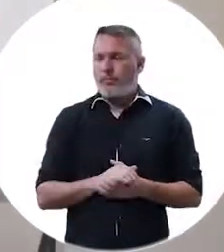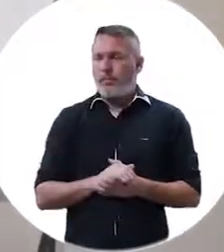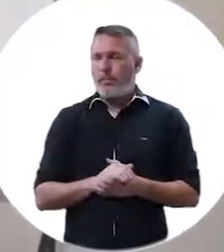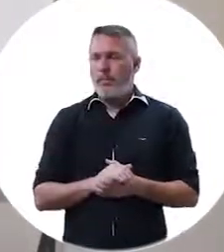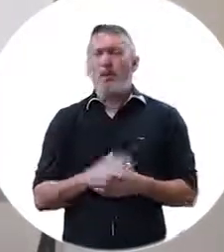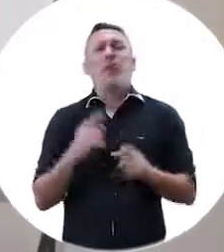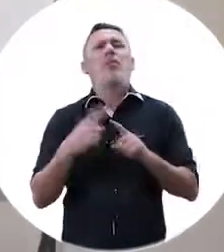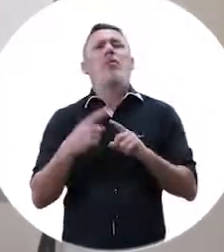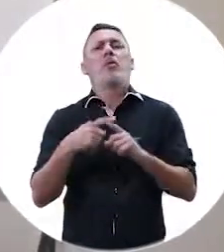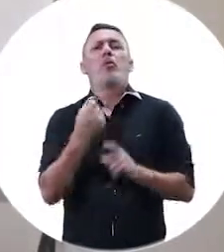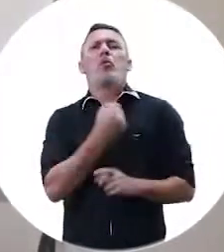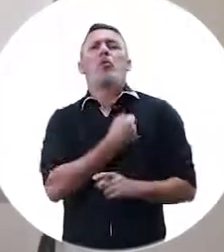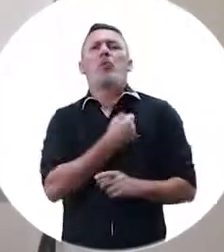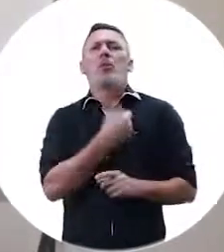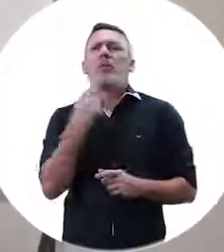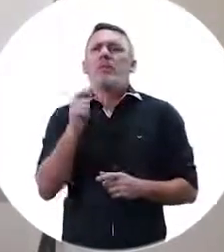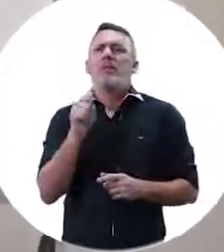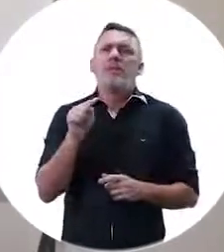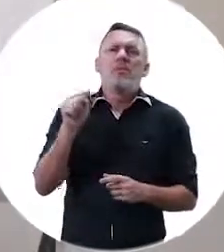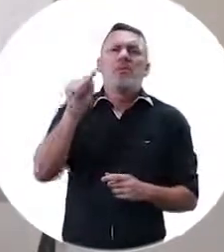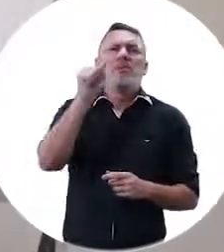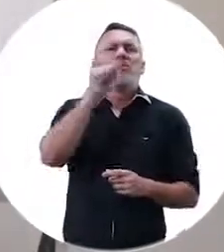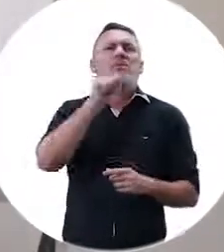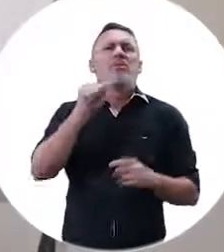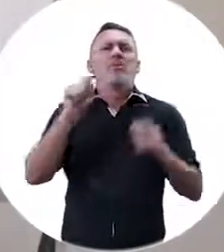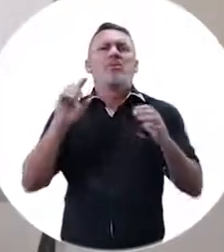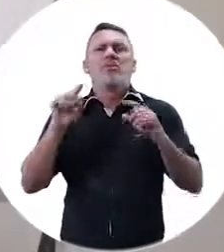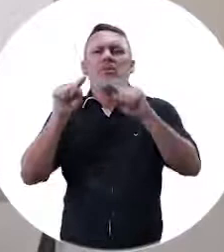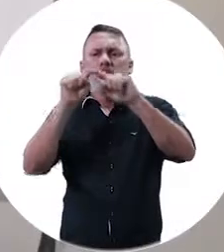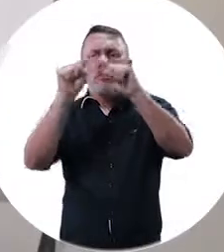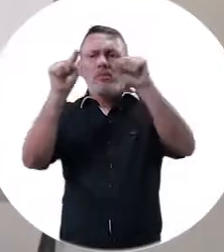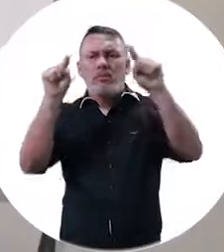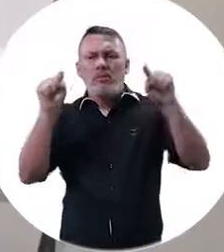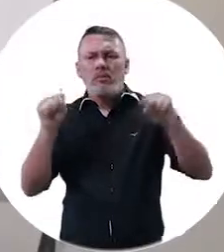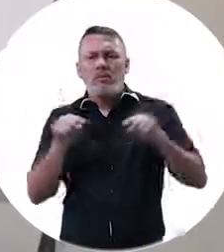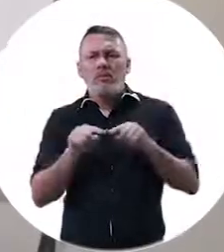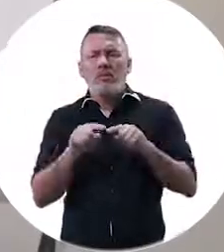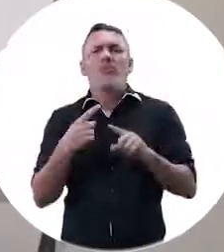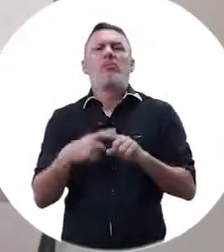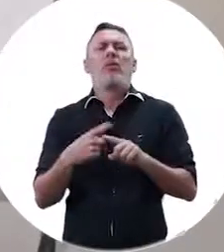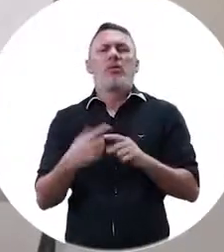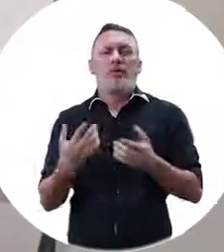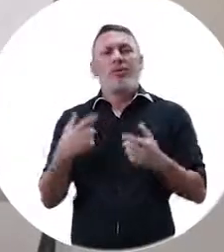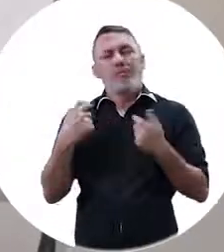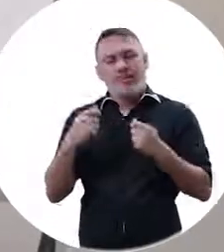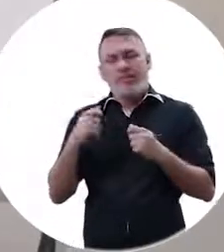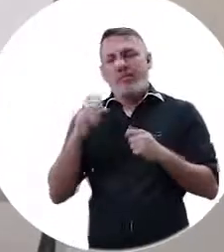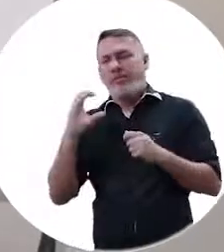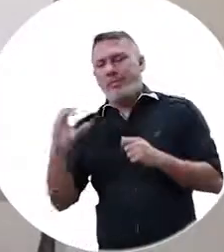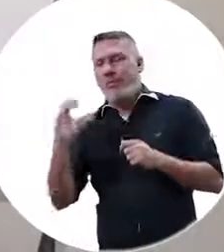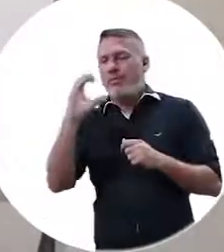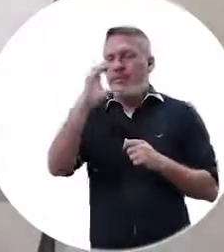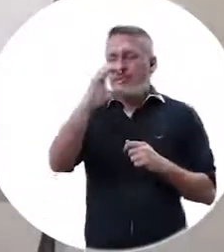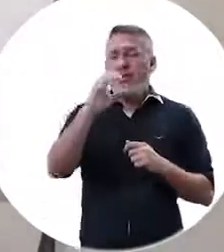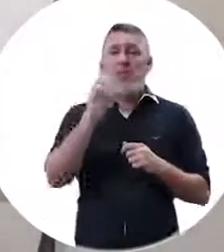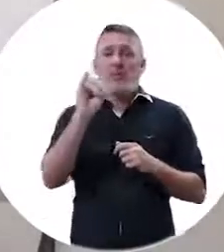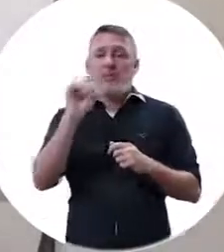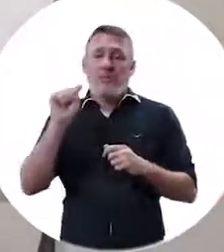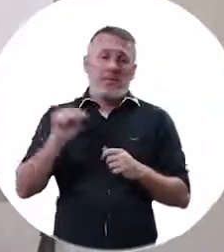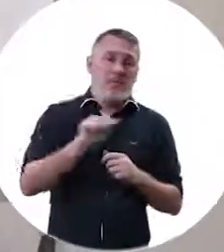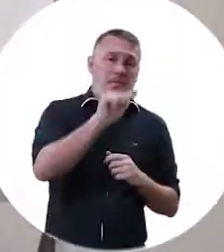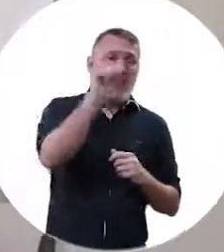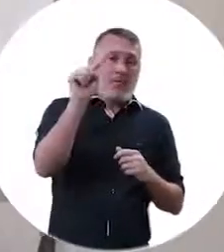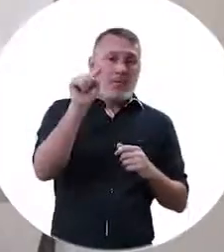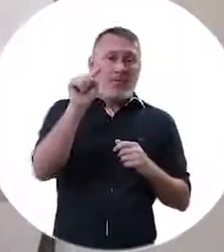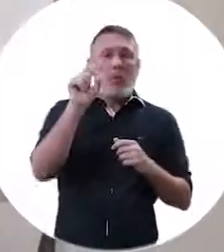5, 6. Por que eu comecei enumerando aqui? Esse carbono 1 e esse carbono 4, tanto faz para eles. Porque sempre vai ser 1 e